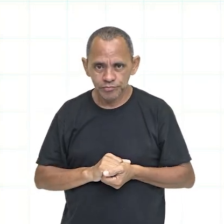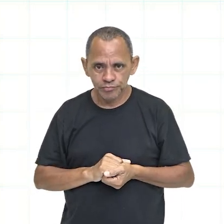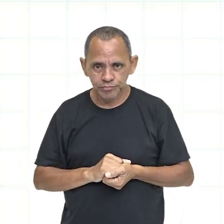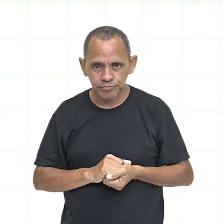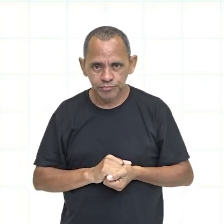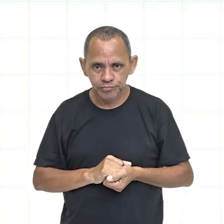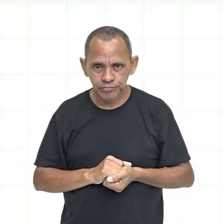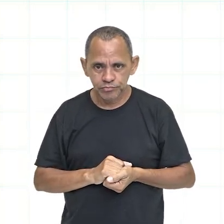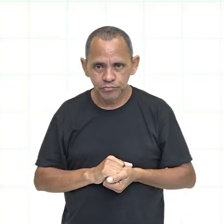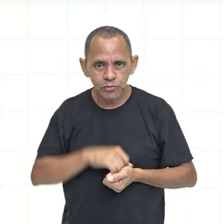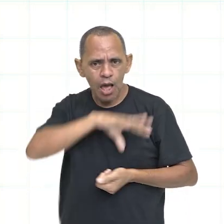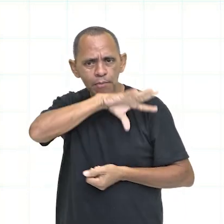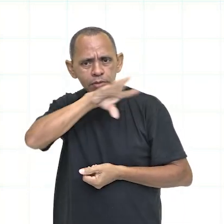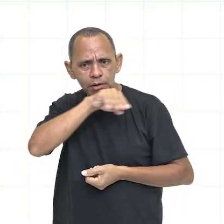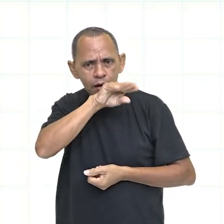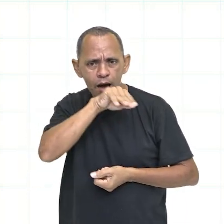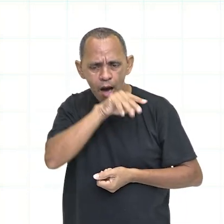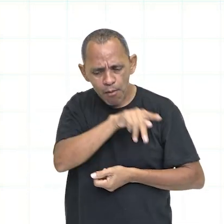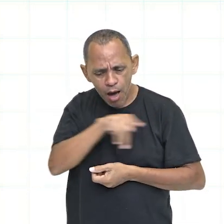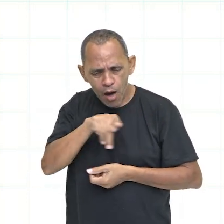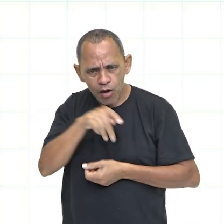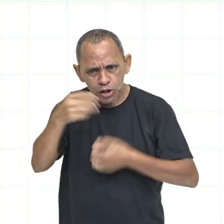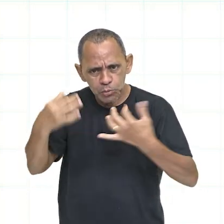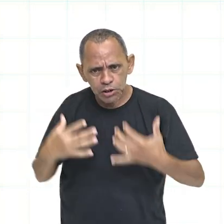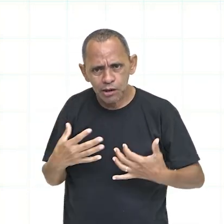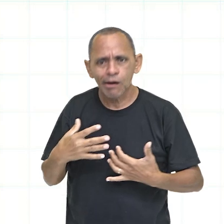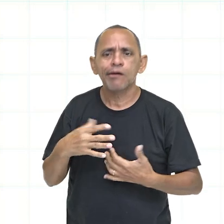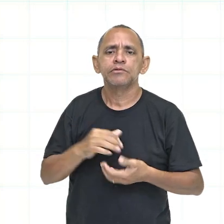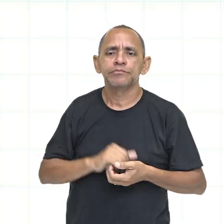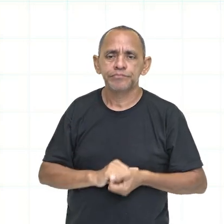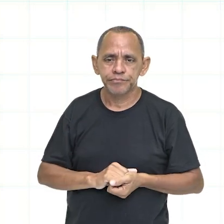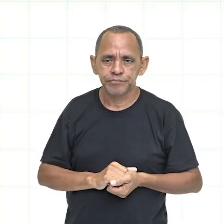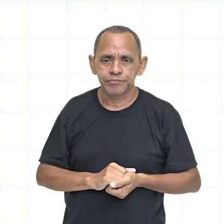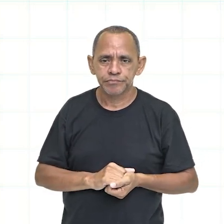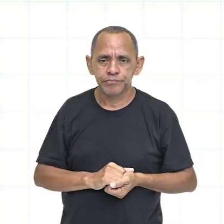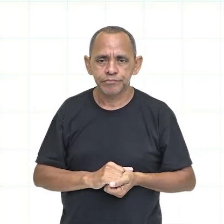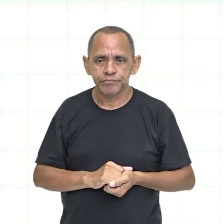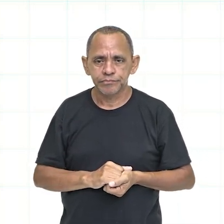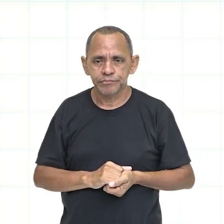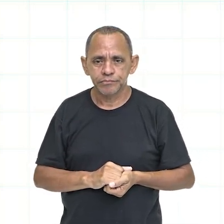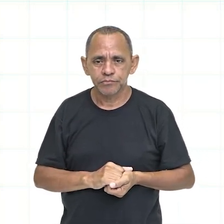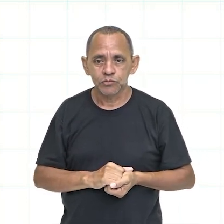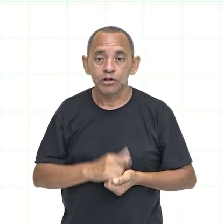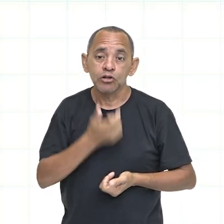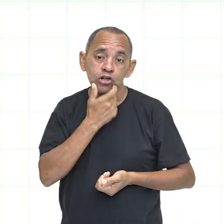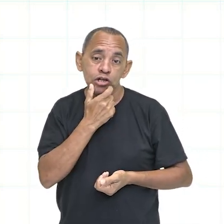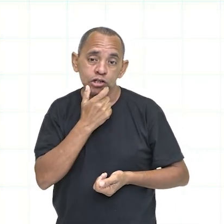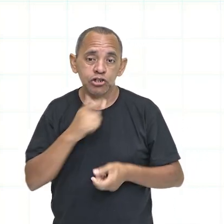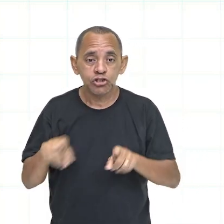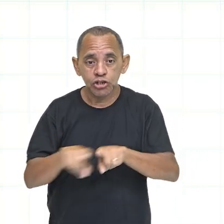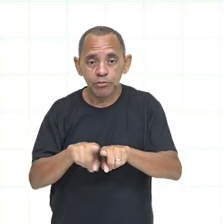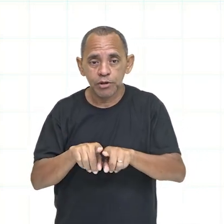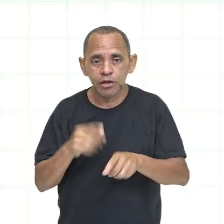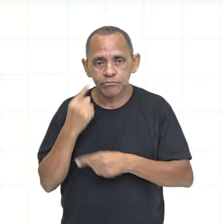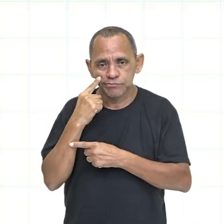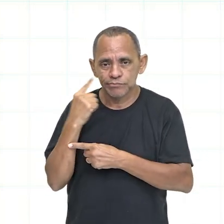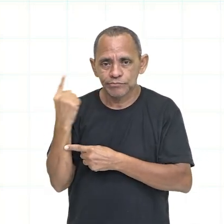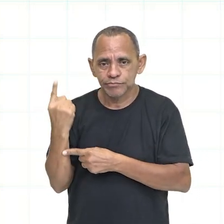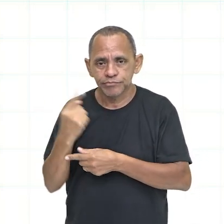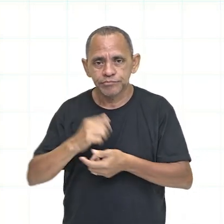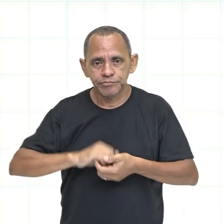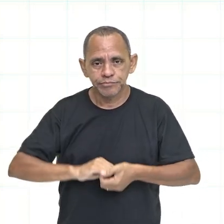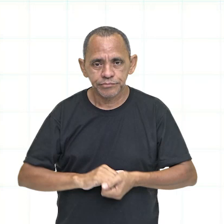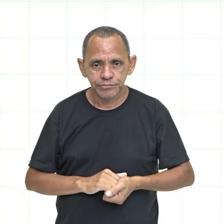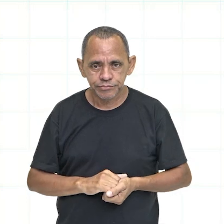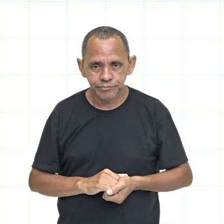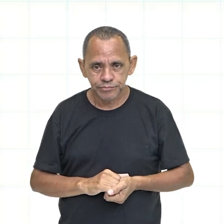providing additional details or context to a sentence, helping to clarify or enhance the meaning of